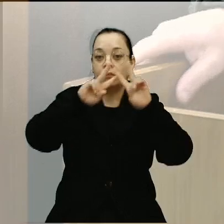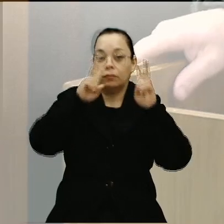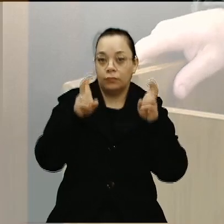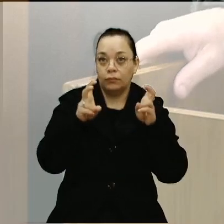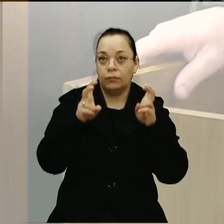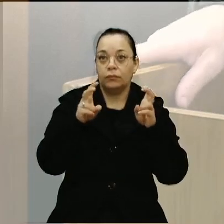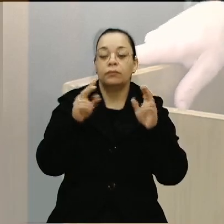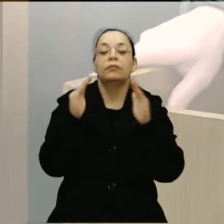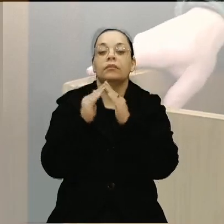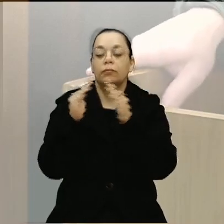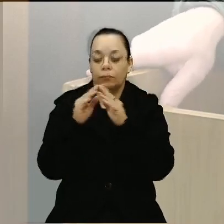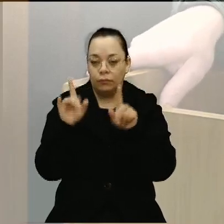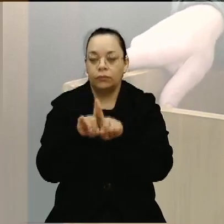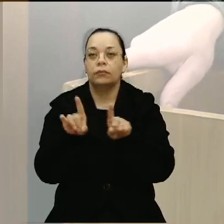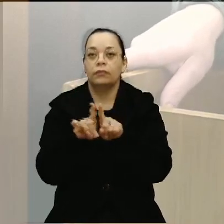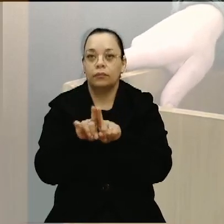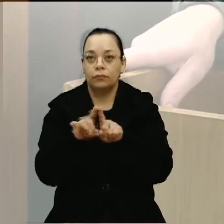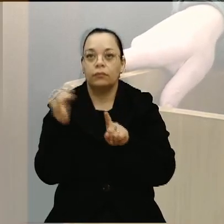é habitação,